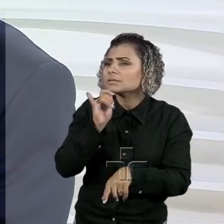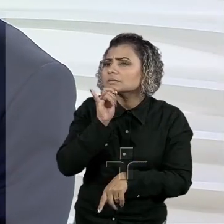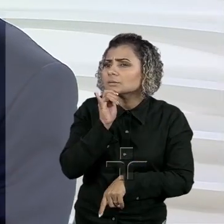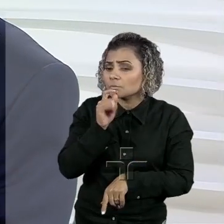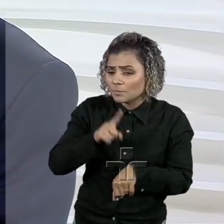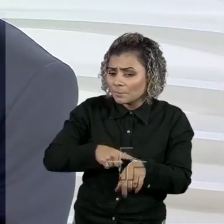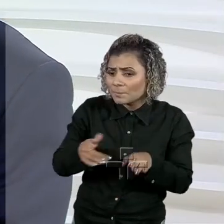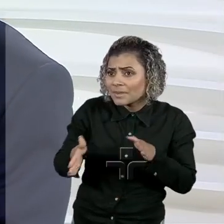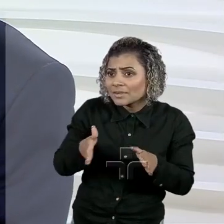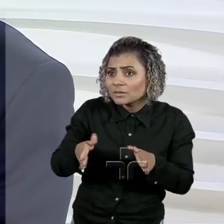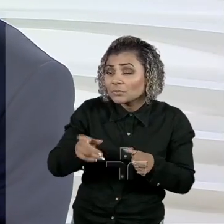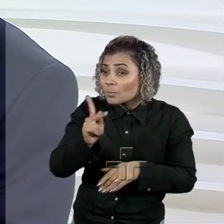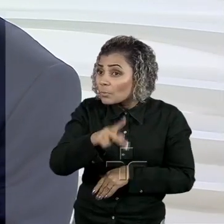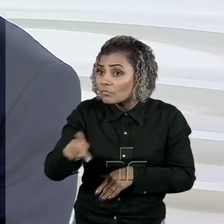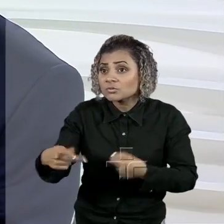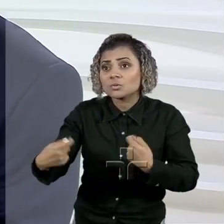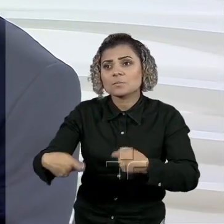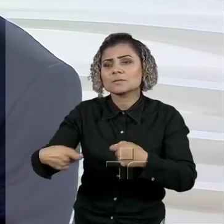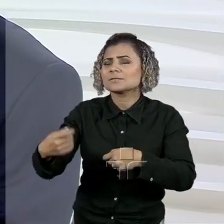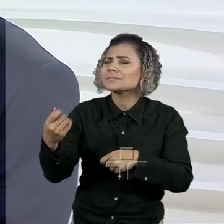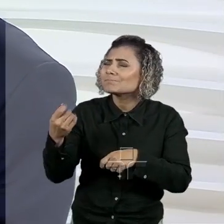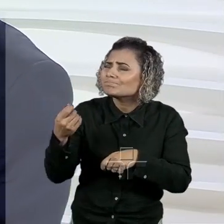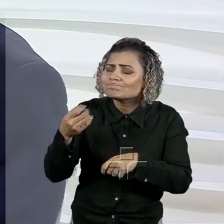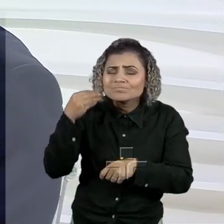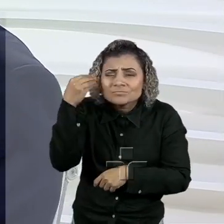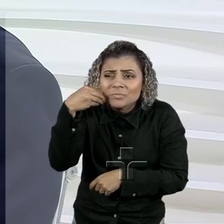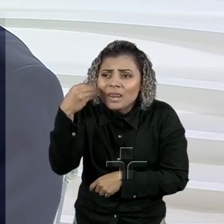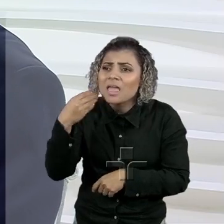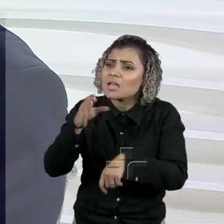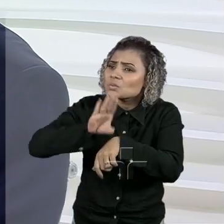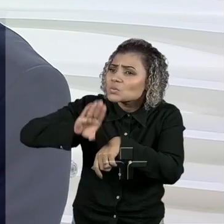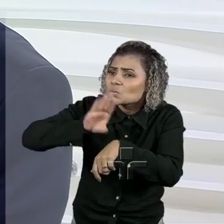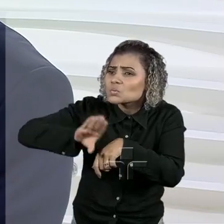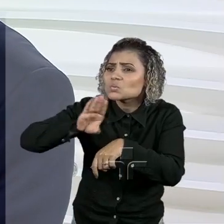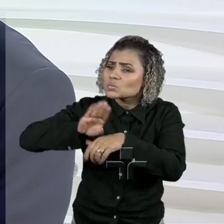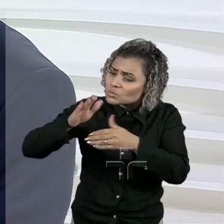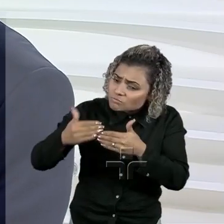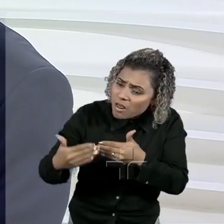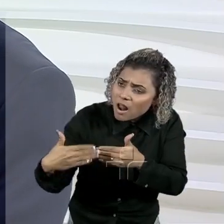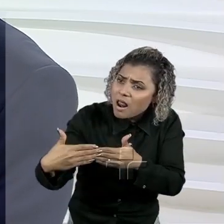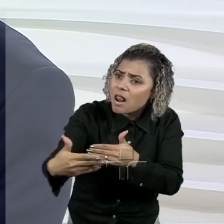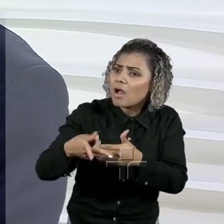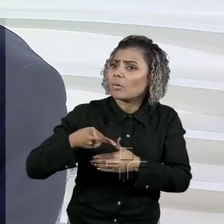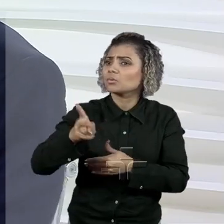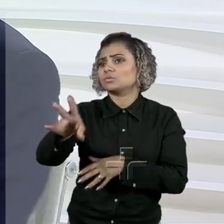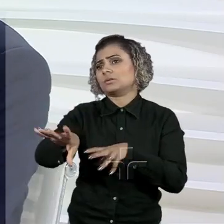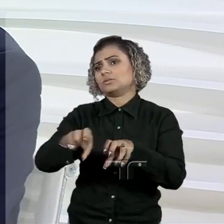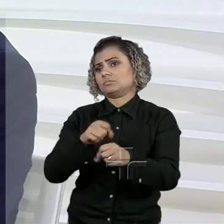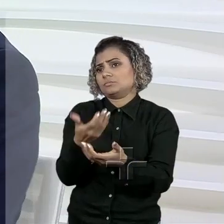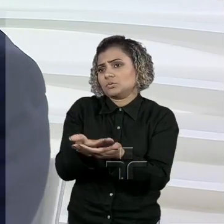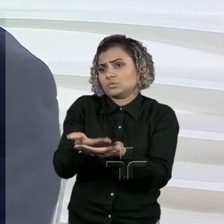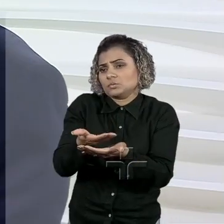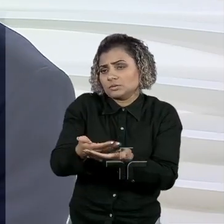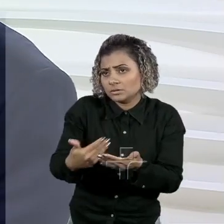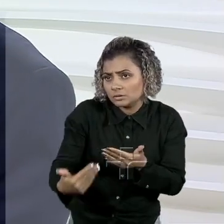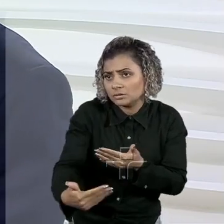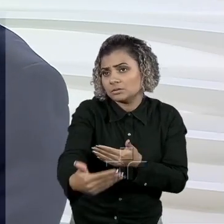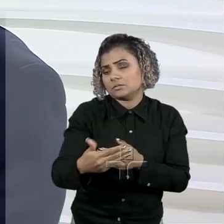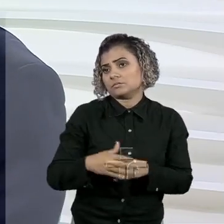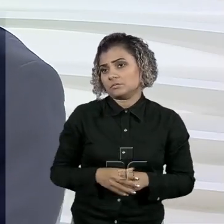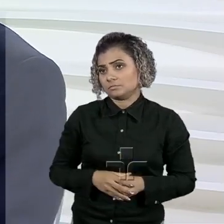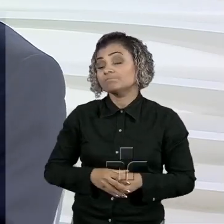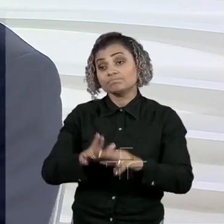que a formação é mais do que fundamental, a formação continuada dos nossos professores, da rede e das redes